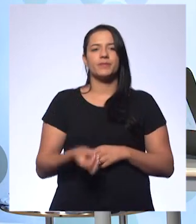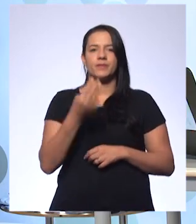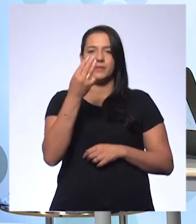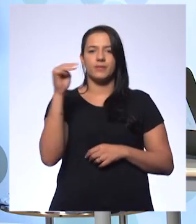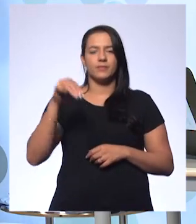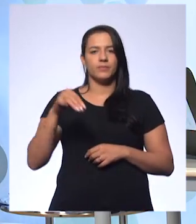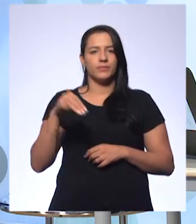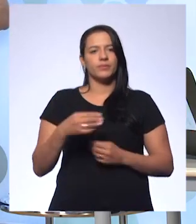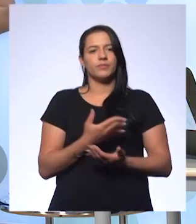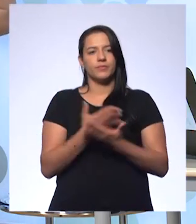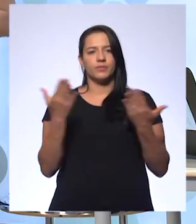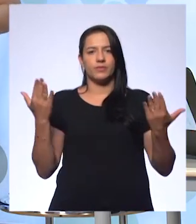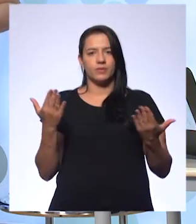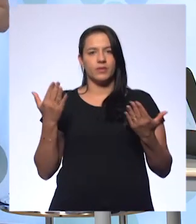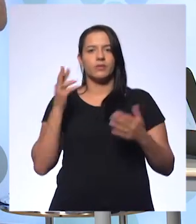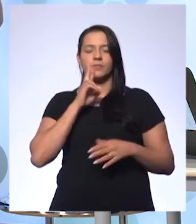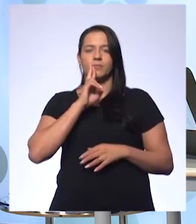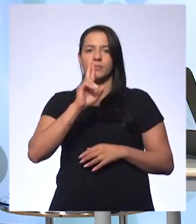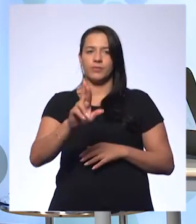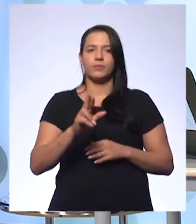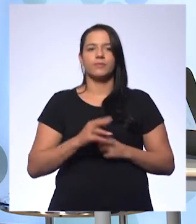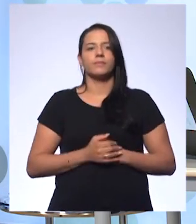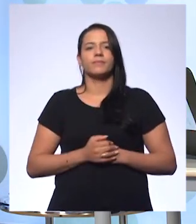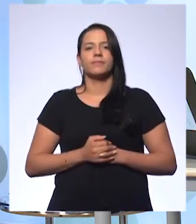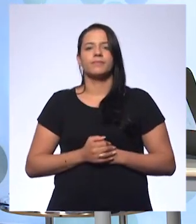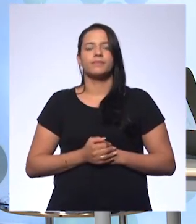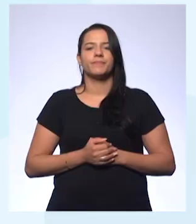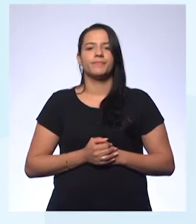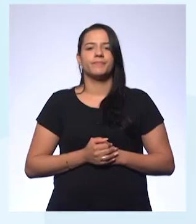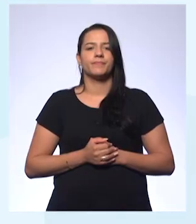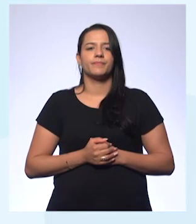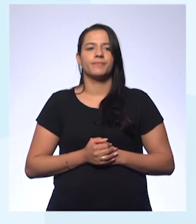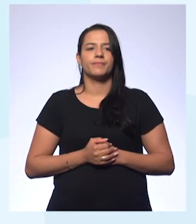3 minutinhos para vocês responderem essa interaçãozinha. Vamos lá?